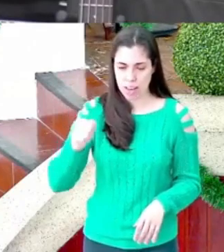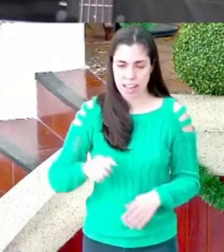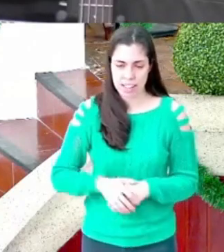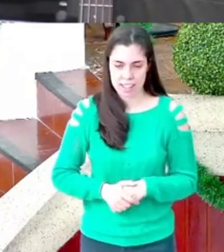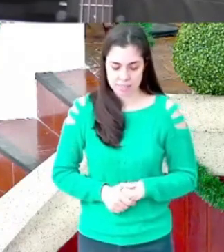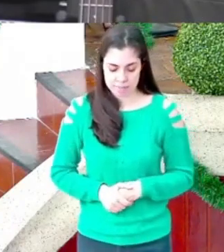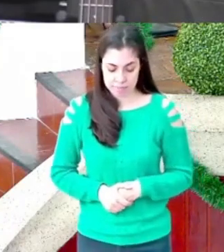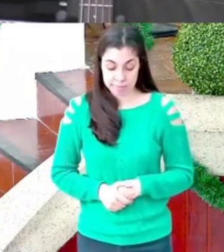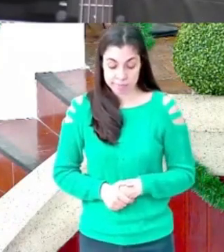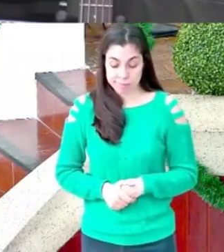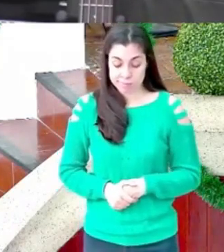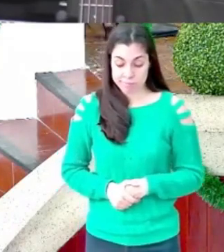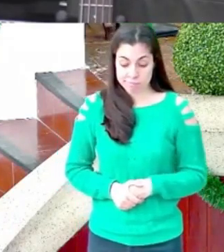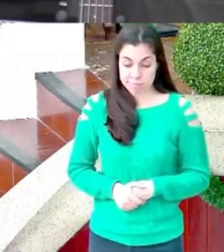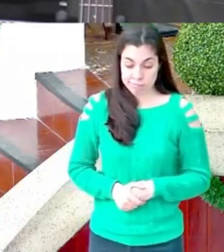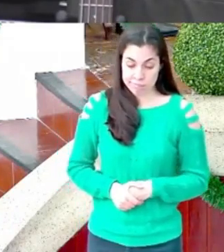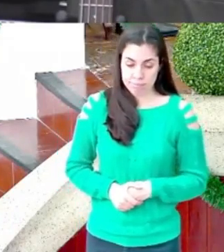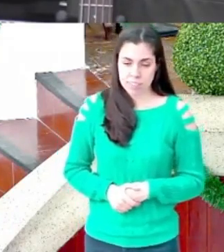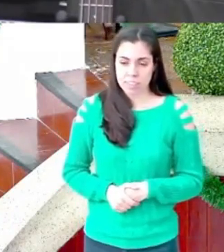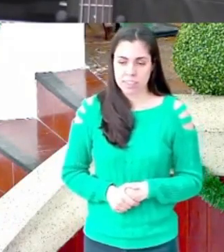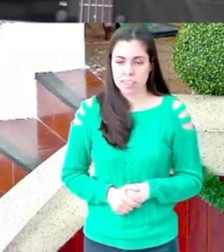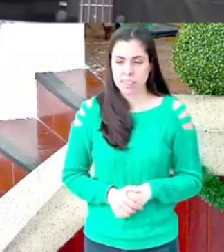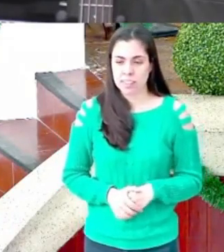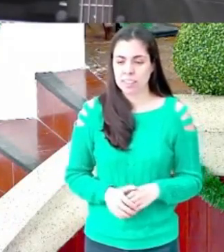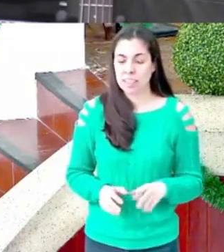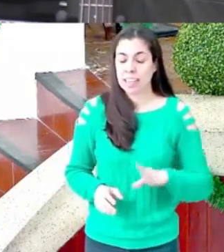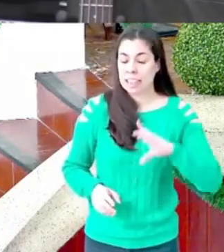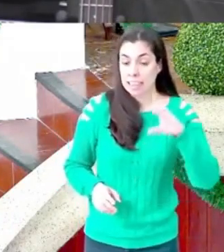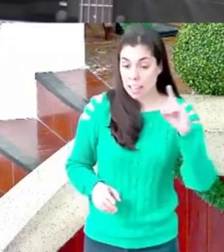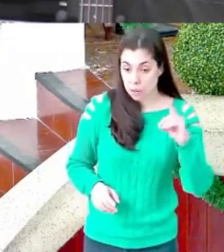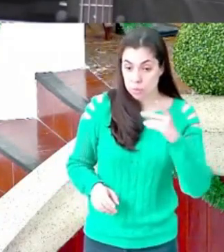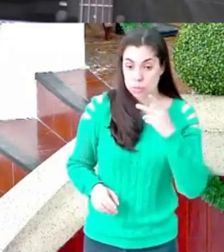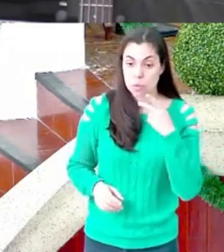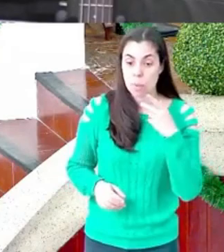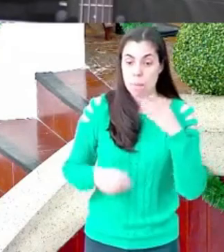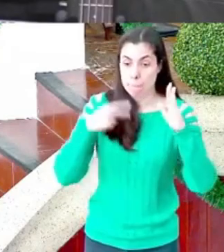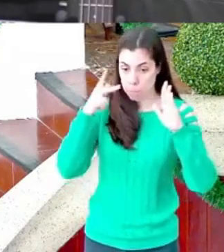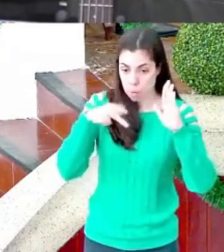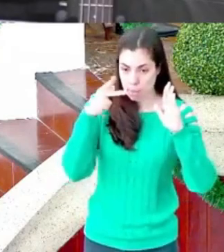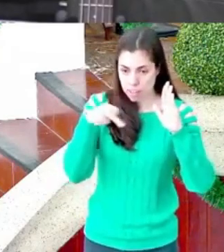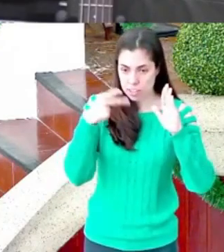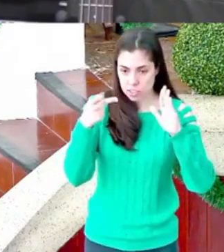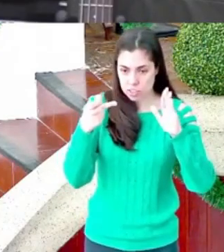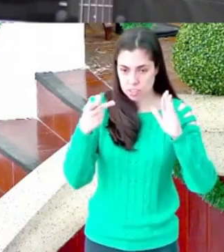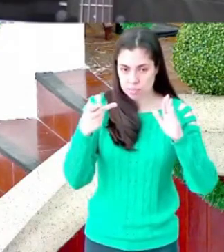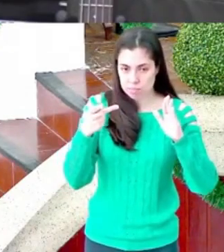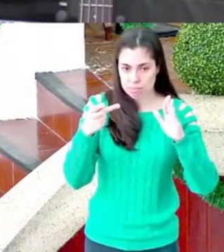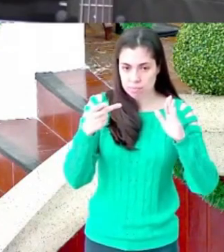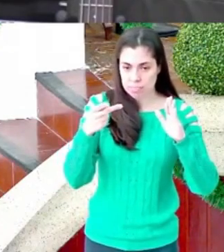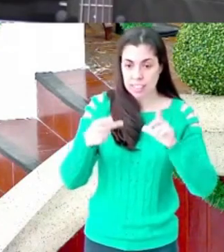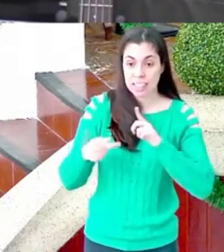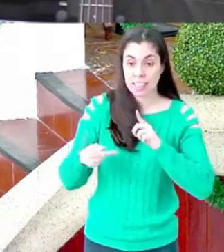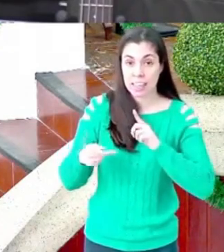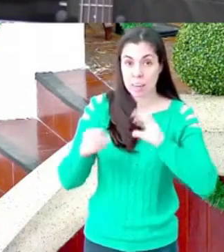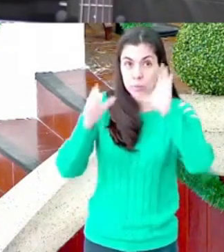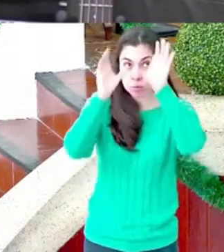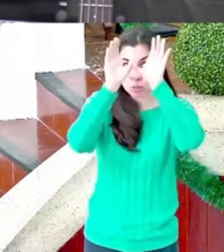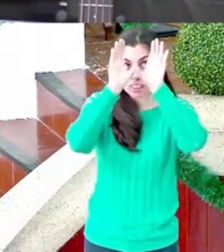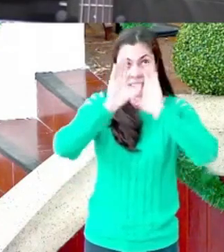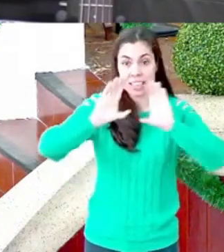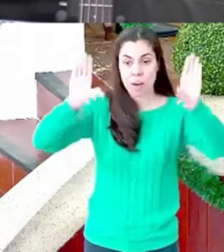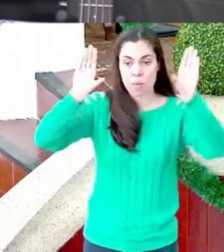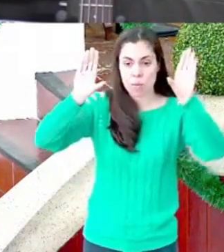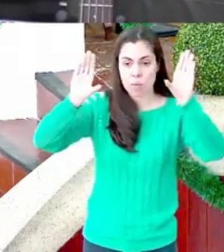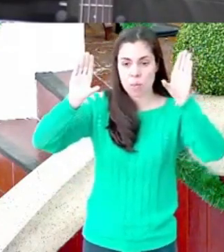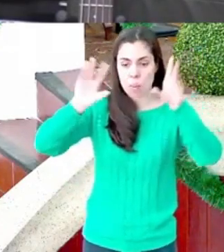esperando algo em troca? Não deveríamos servir a Deus pelo próprio fato